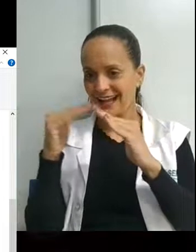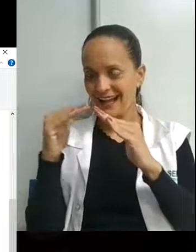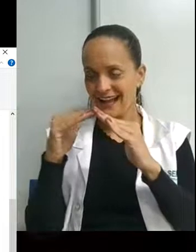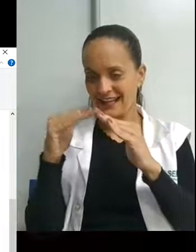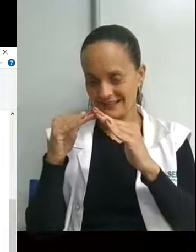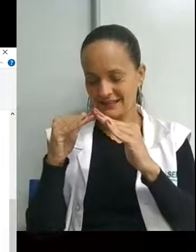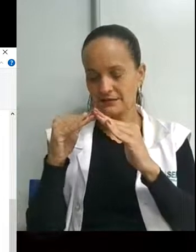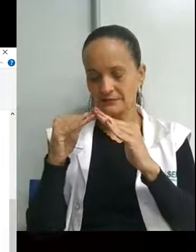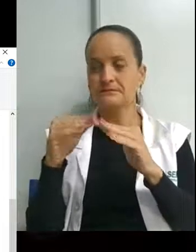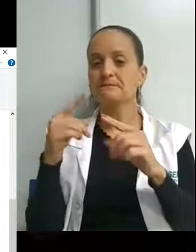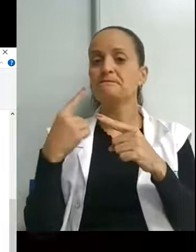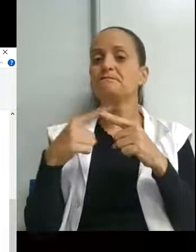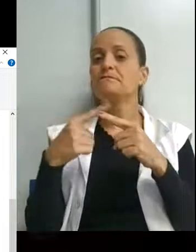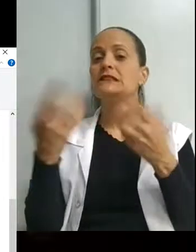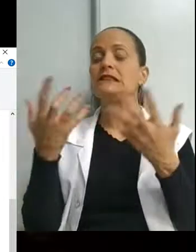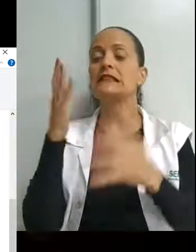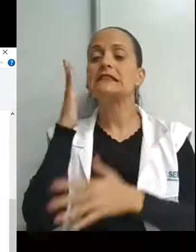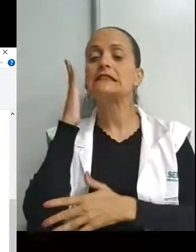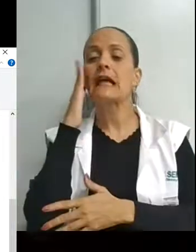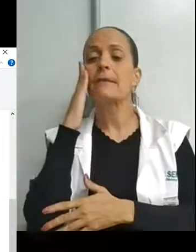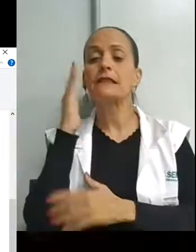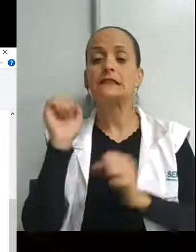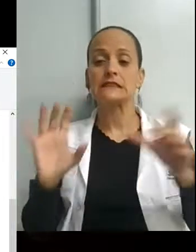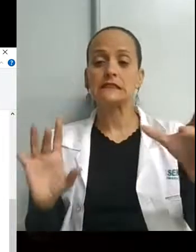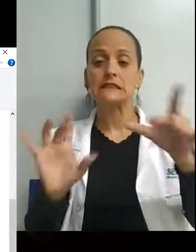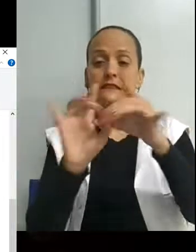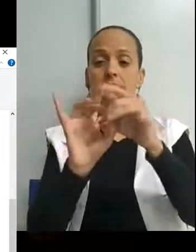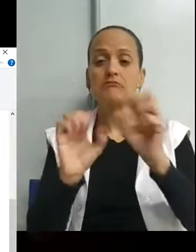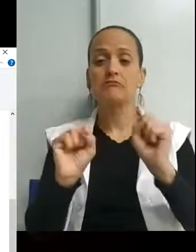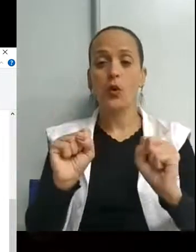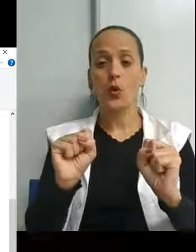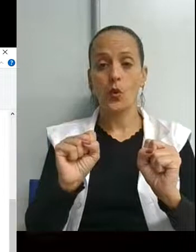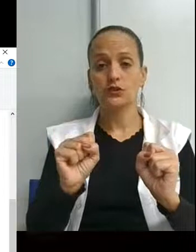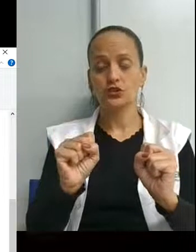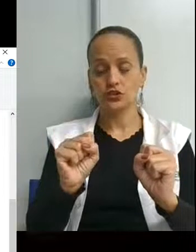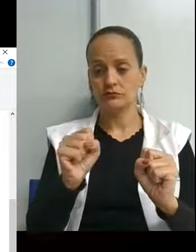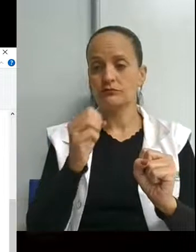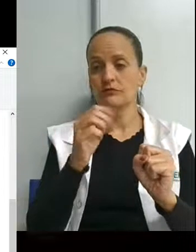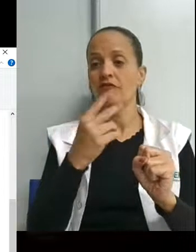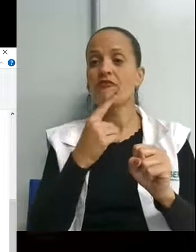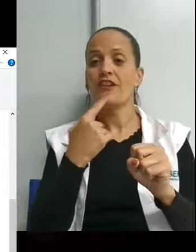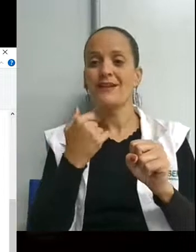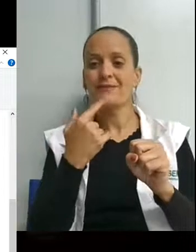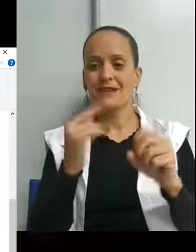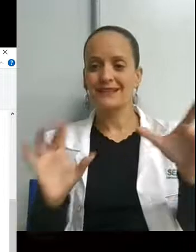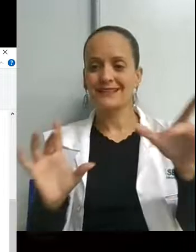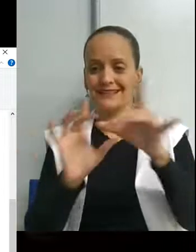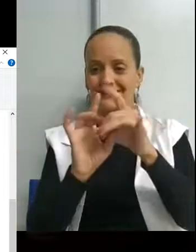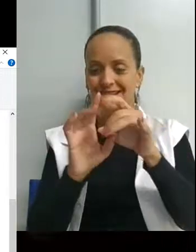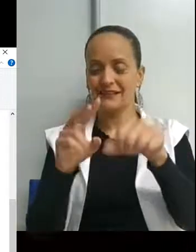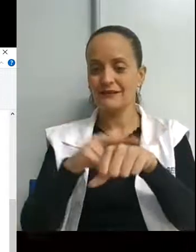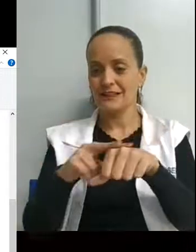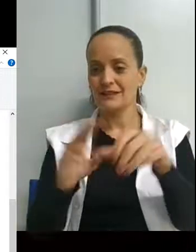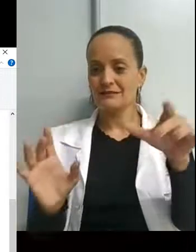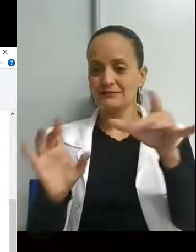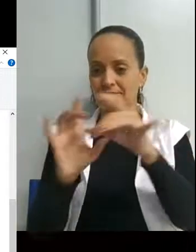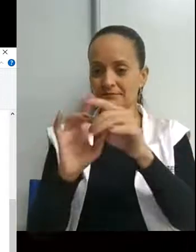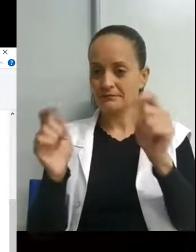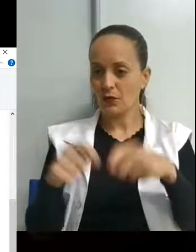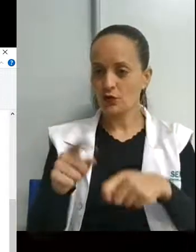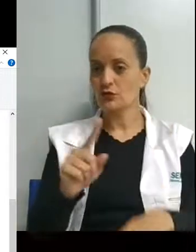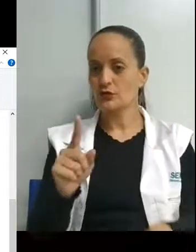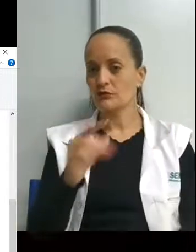Para a gente saber se ele vai poder ser conectado em série com o quê? Com o circuito das luminárias. No caso, o circuito aqui, ó, que